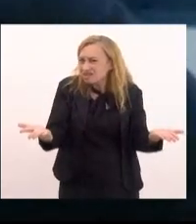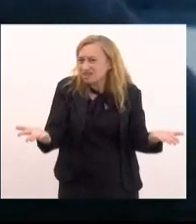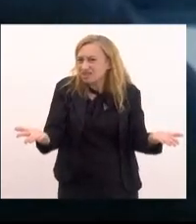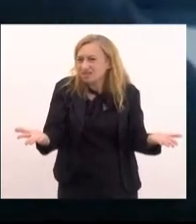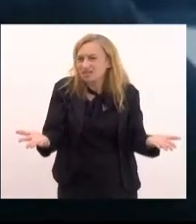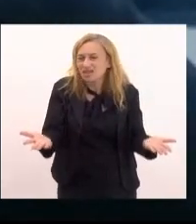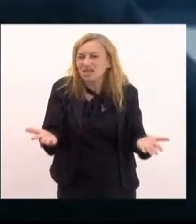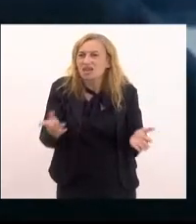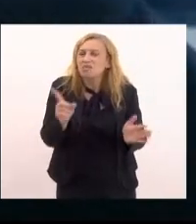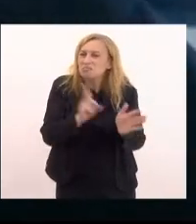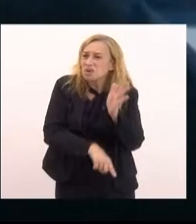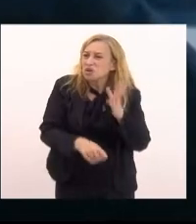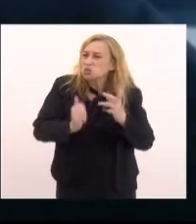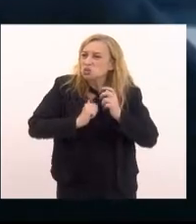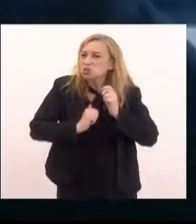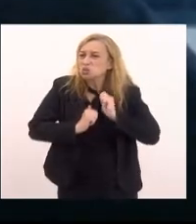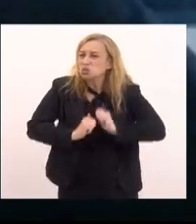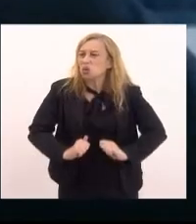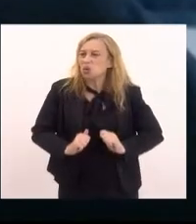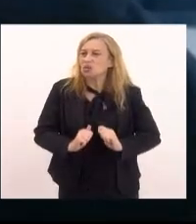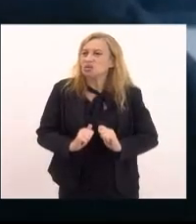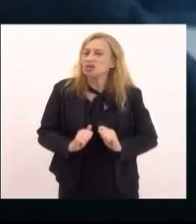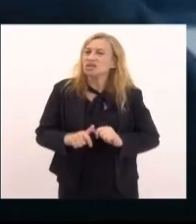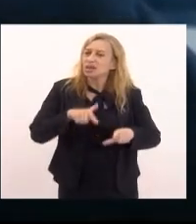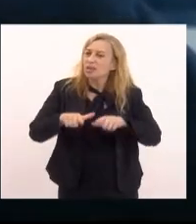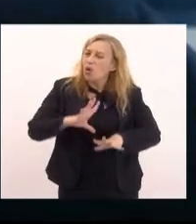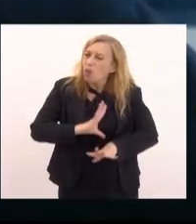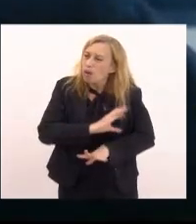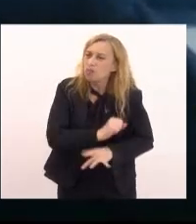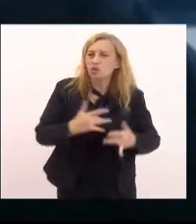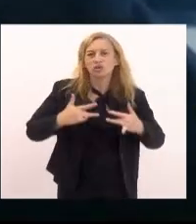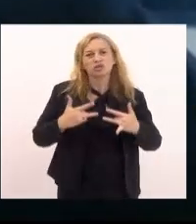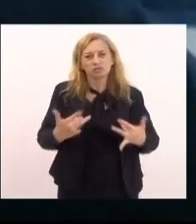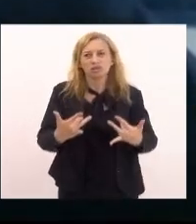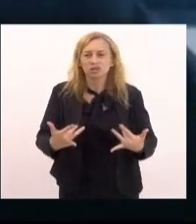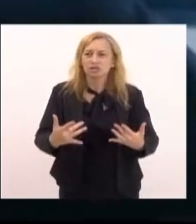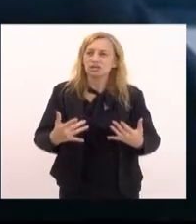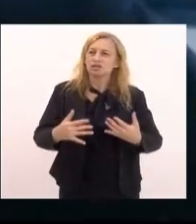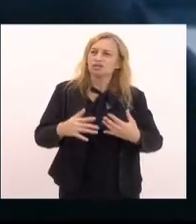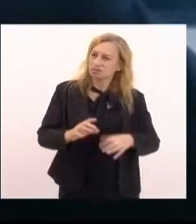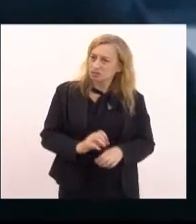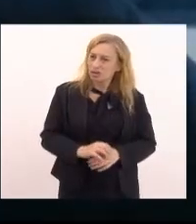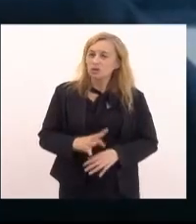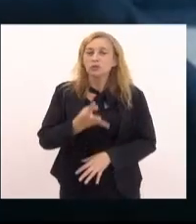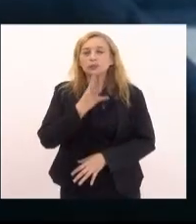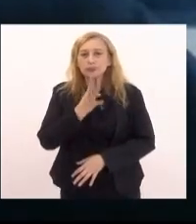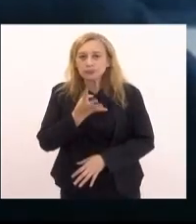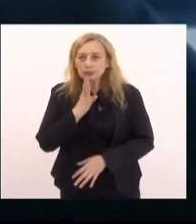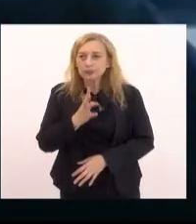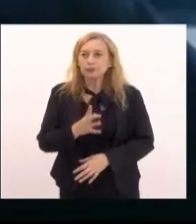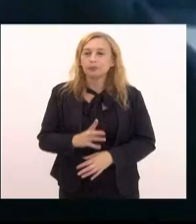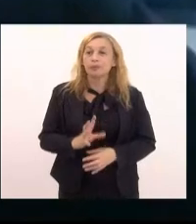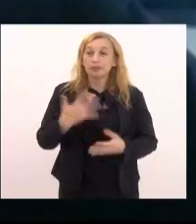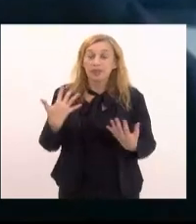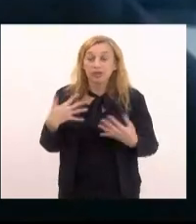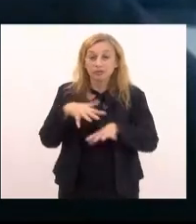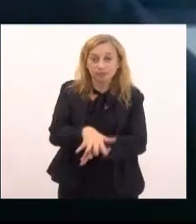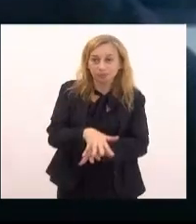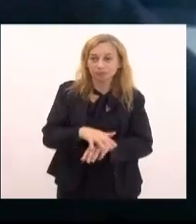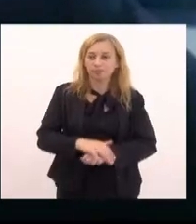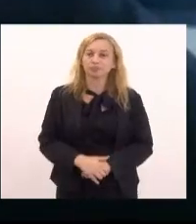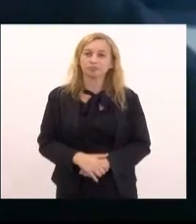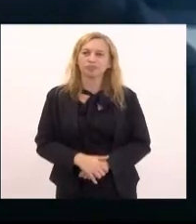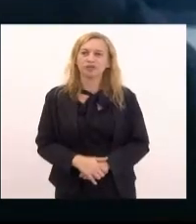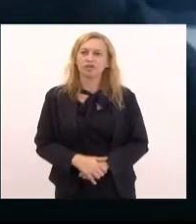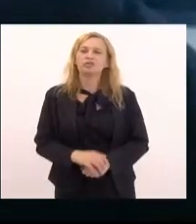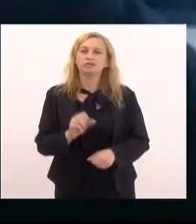Menos ódio. Nós temos que trabalhar com amor, com a solidariedade, com reconhecimento, com a inclusão. O